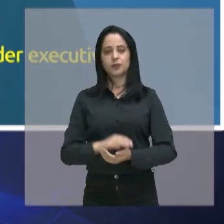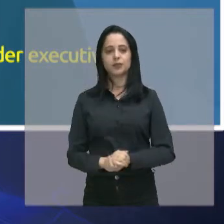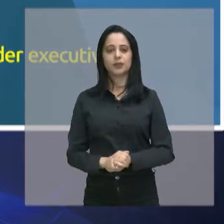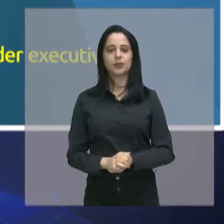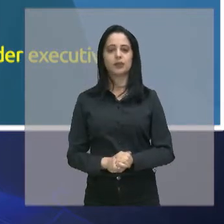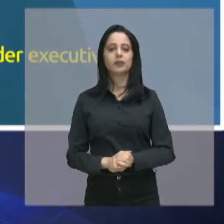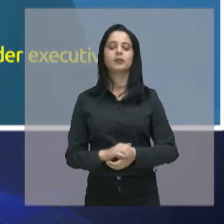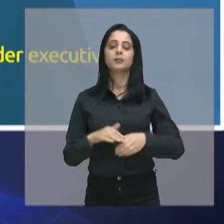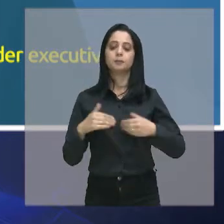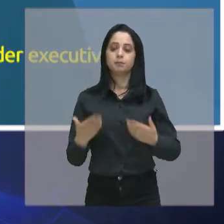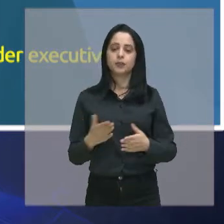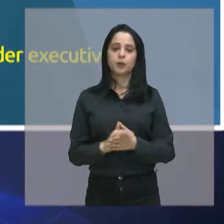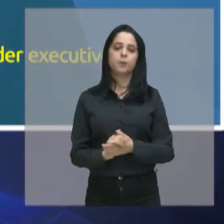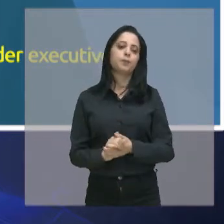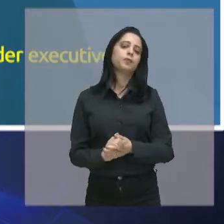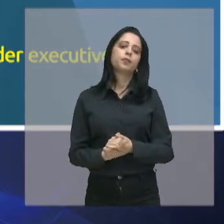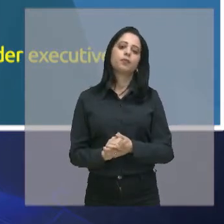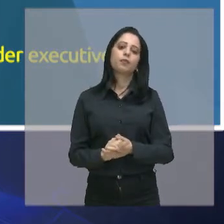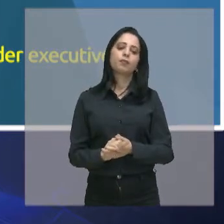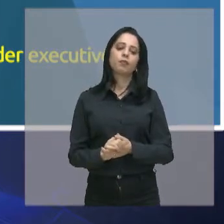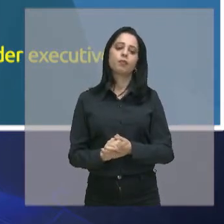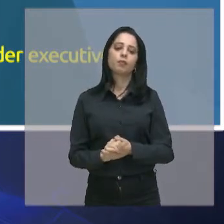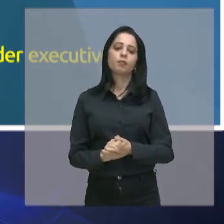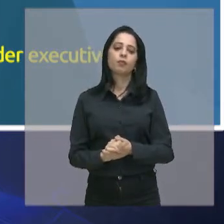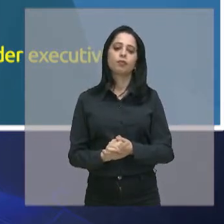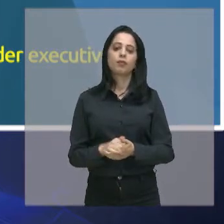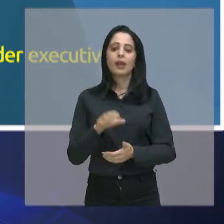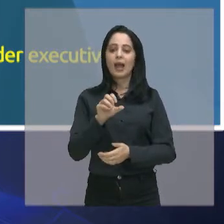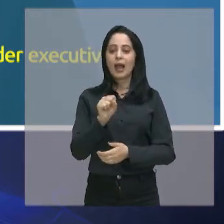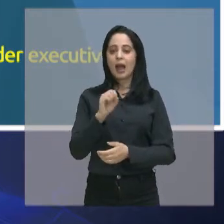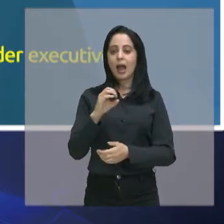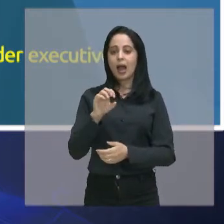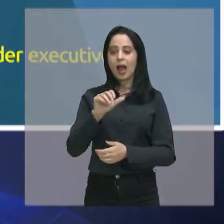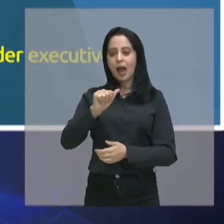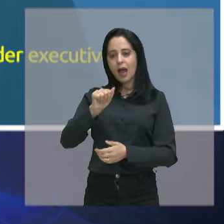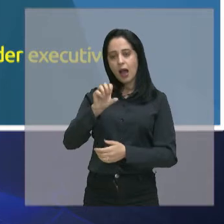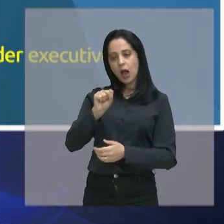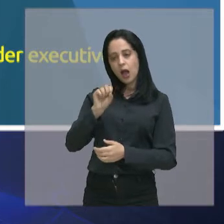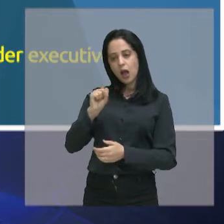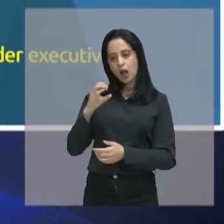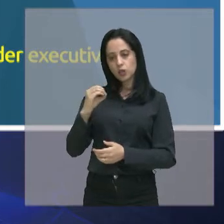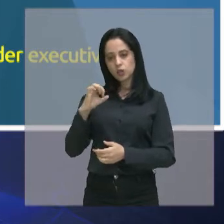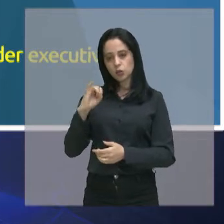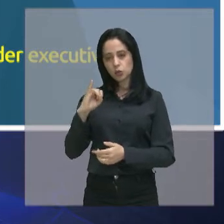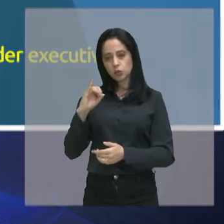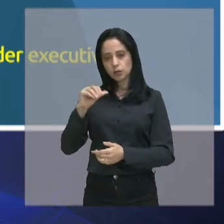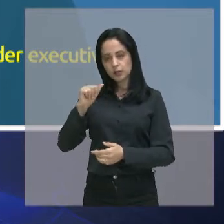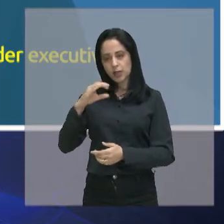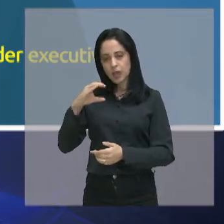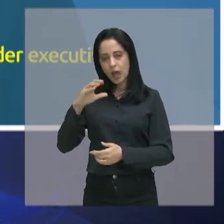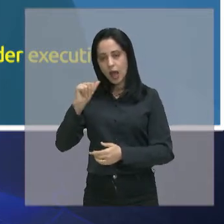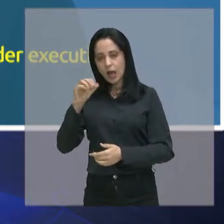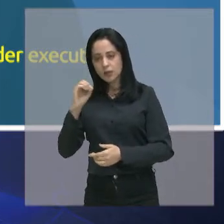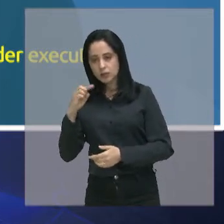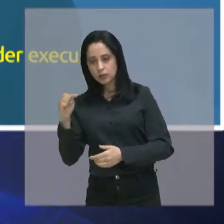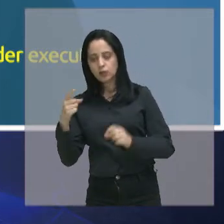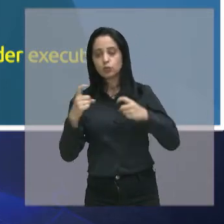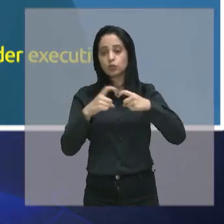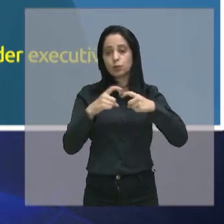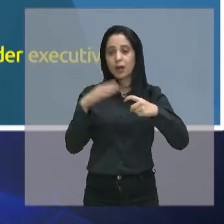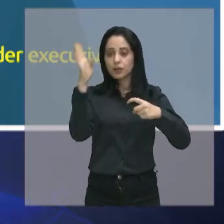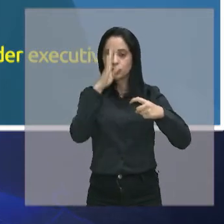Associação Médica Brasileira nos mandou uma carta colocando o seguinte: como todos sabemos, vivemos em um momento de